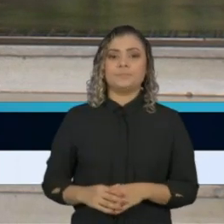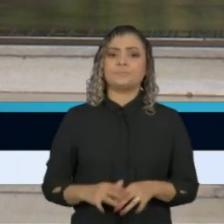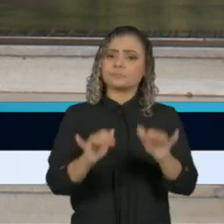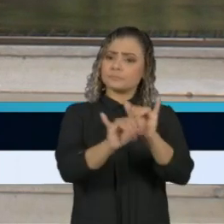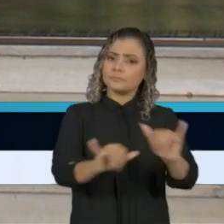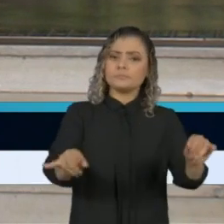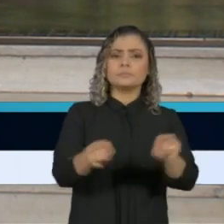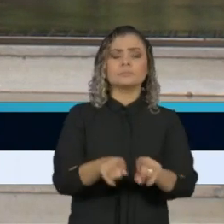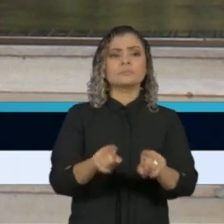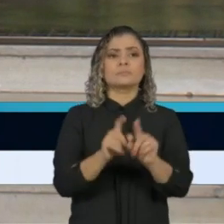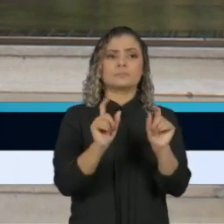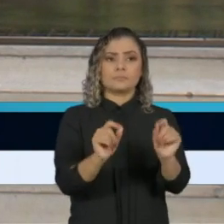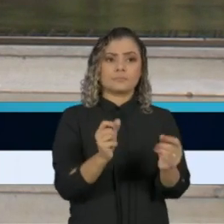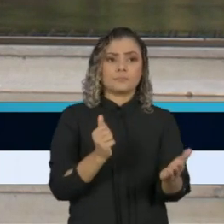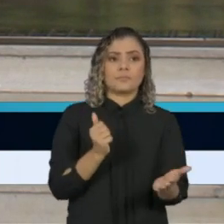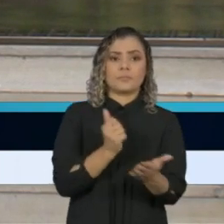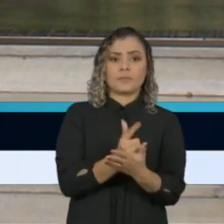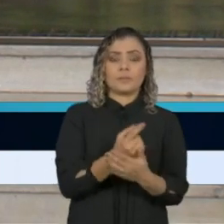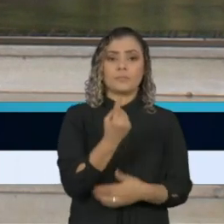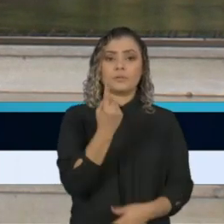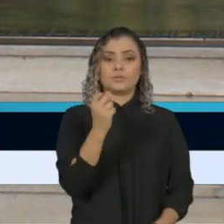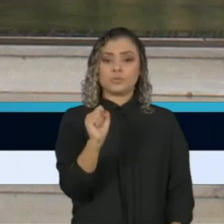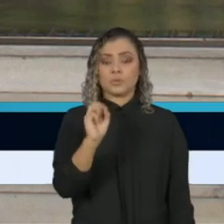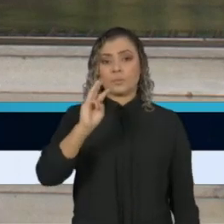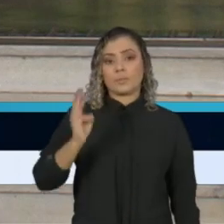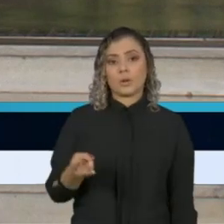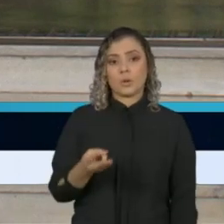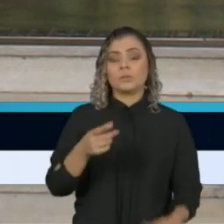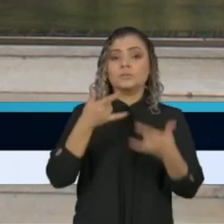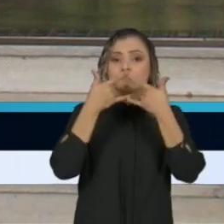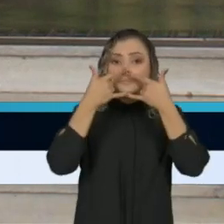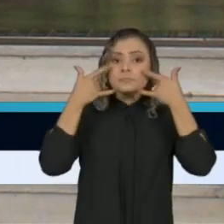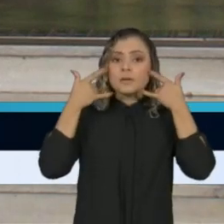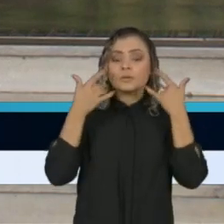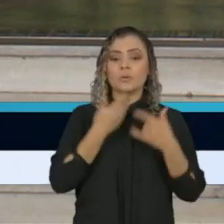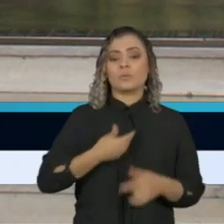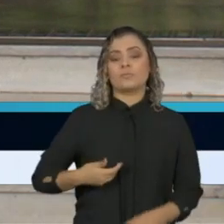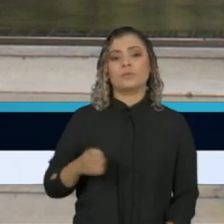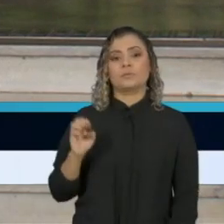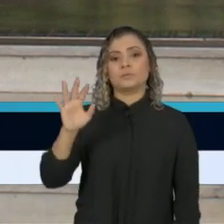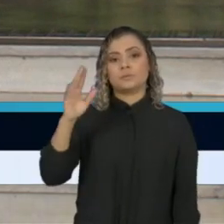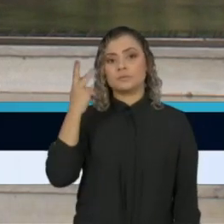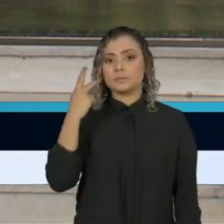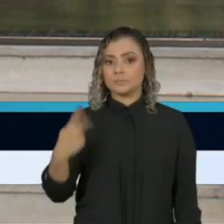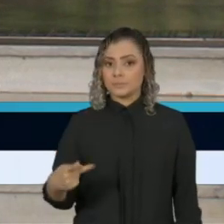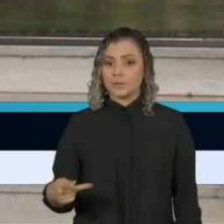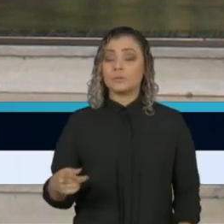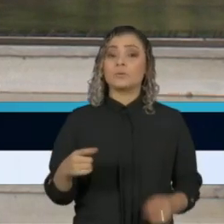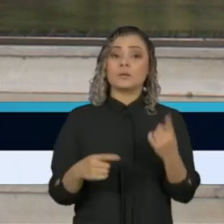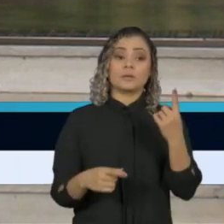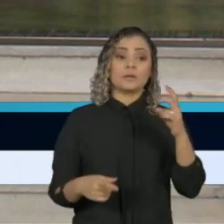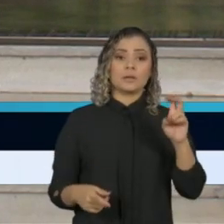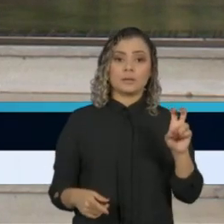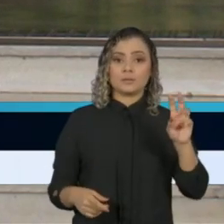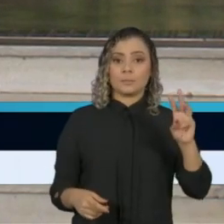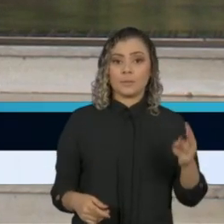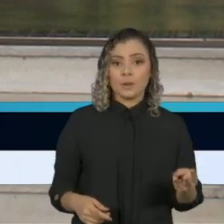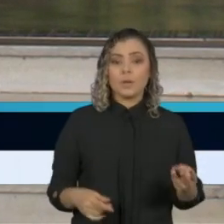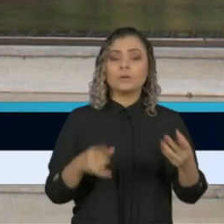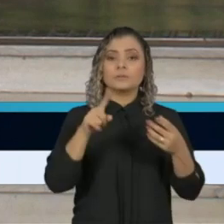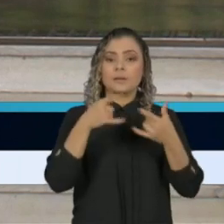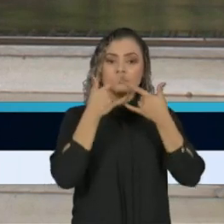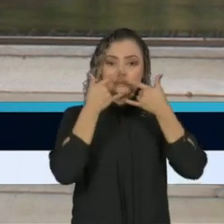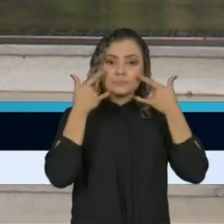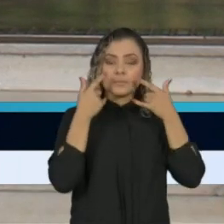Anunciamos também a compra de 18 milhões de máscaras pelo Governo de São Paulo, sendo 15 milhões de máscaras